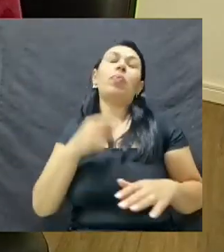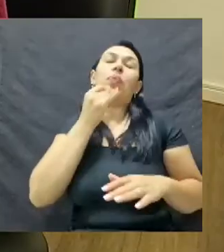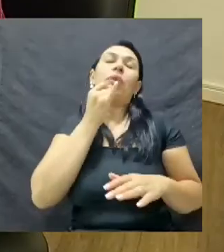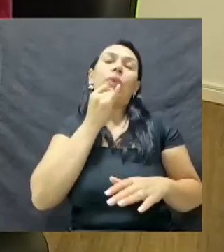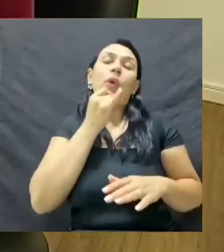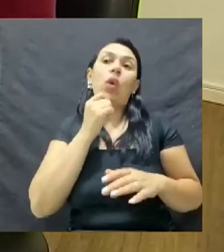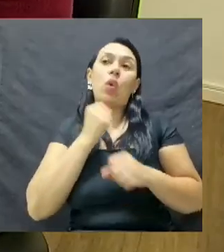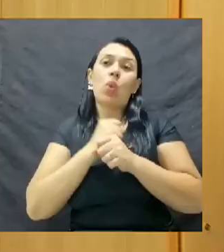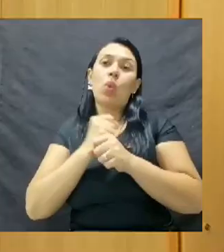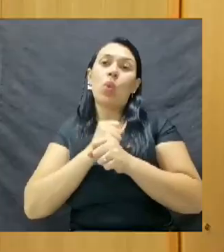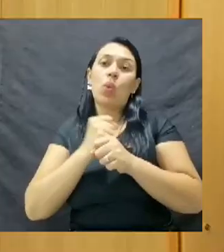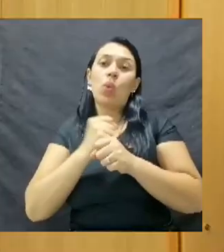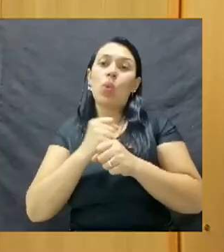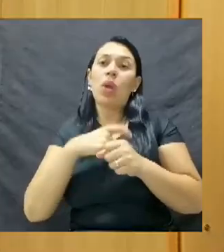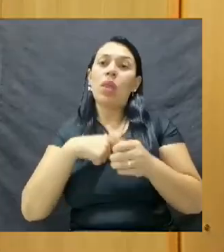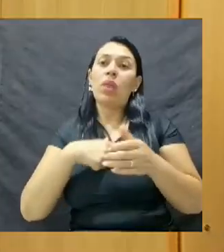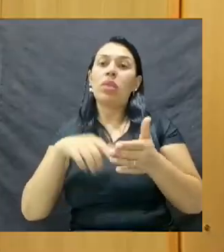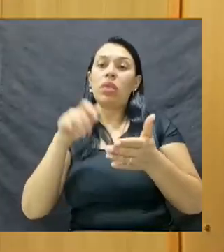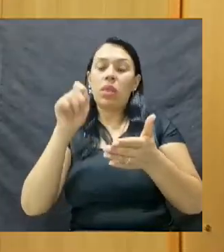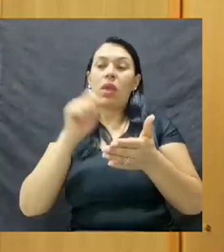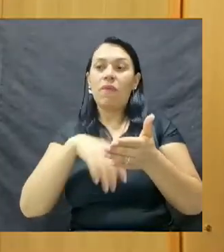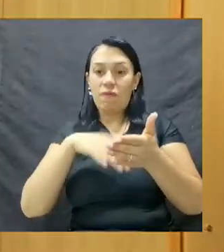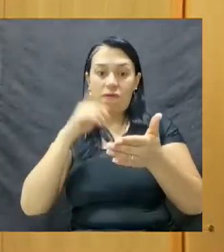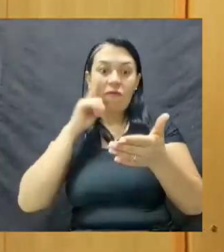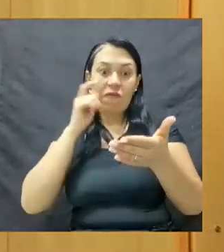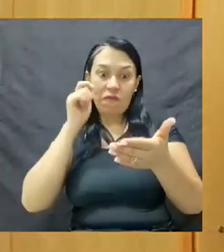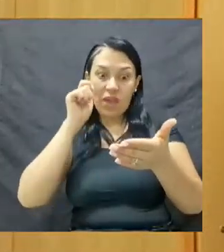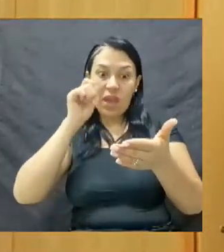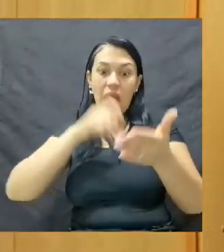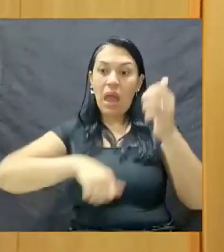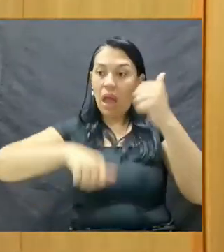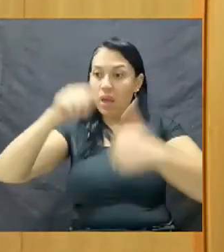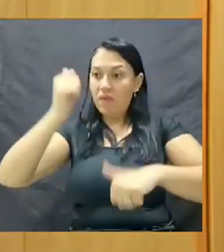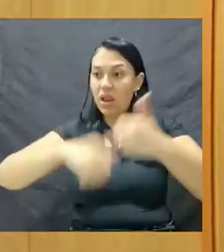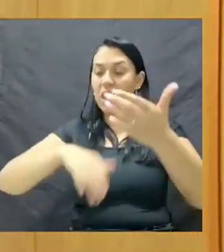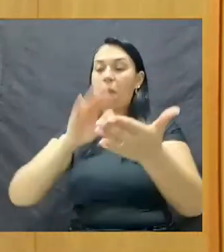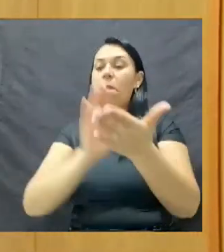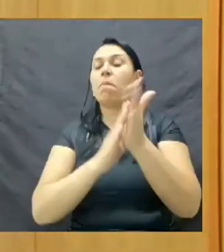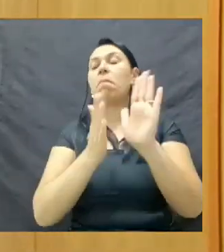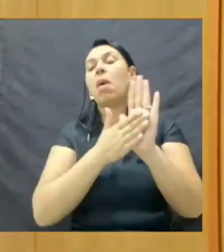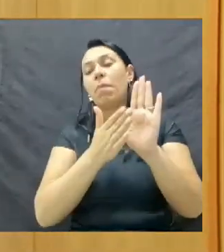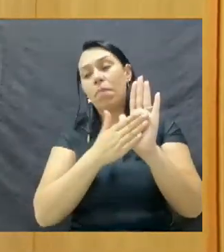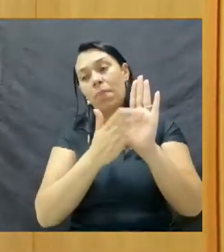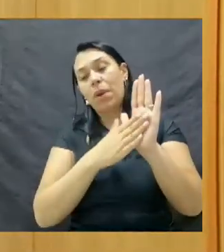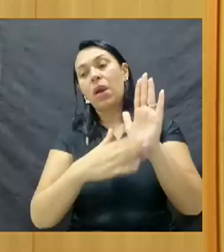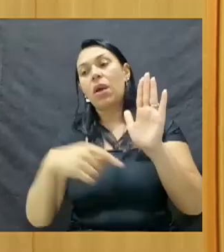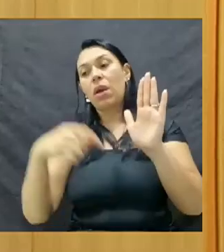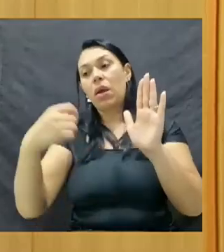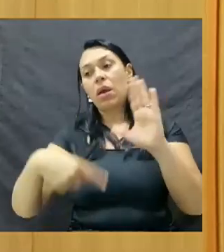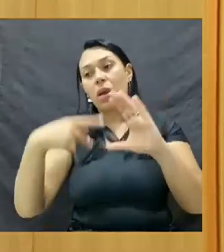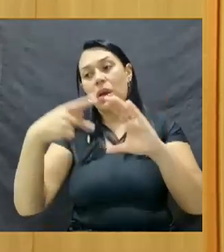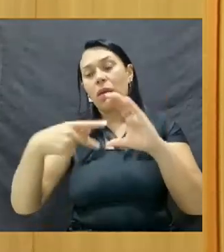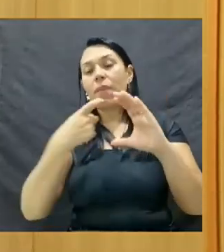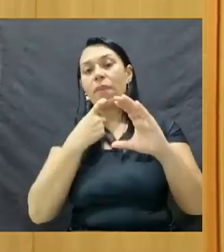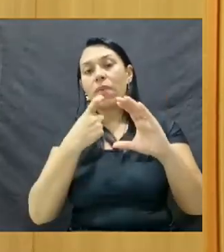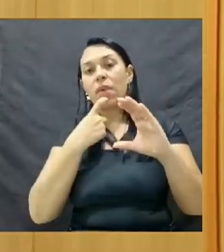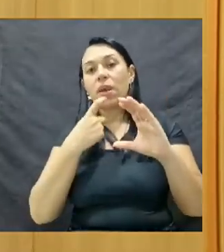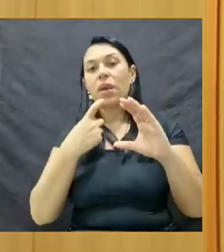vem avaliar as contas do ano anterior da Câmara Municipal de Campinas. Ele vem, sabe, manda sua requisição através da